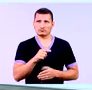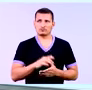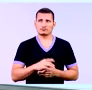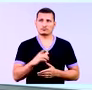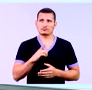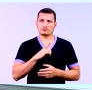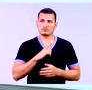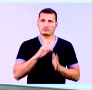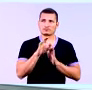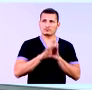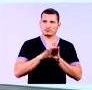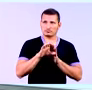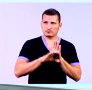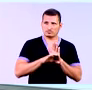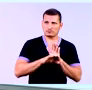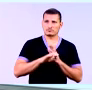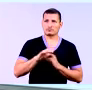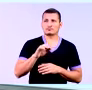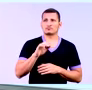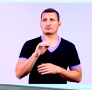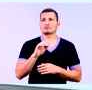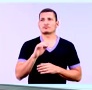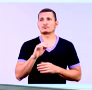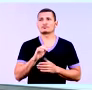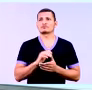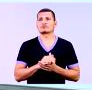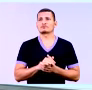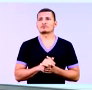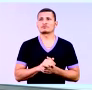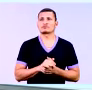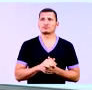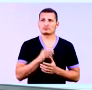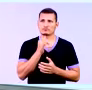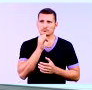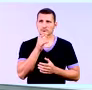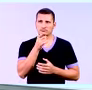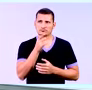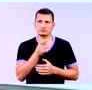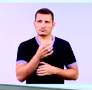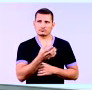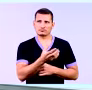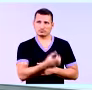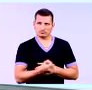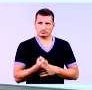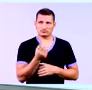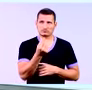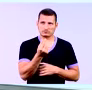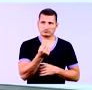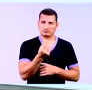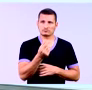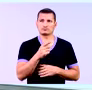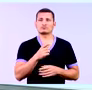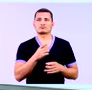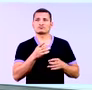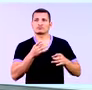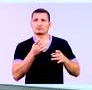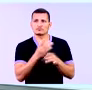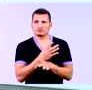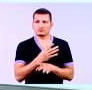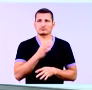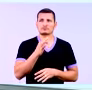esse conceito de atomicidade. Então, se você recebeu o dinheiro chegar na sua mão, a transação foi completa.